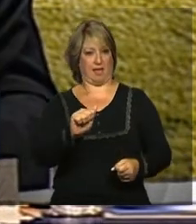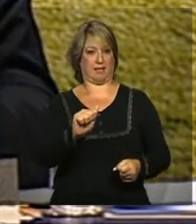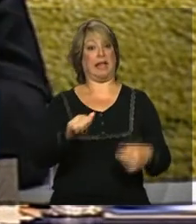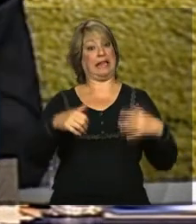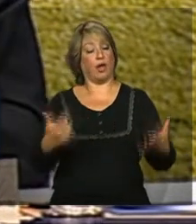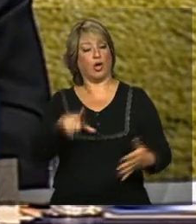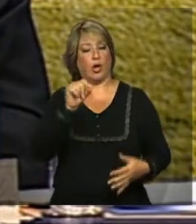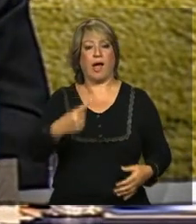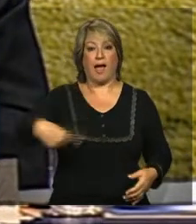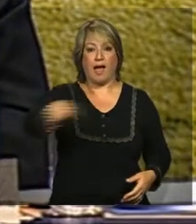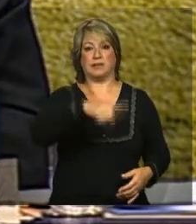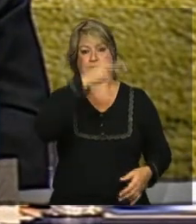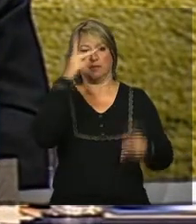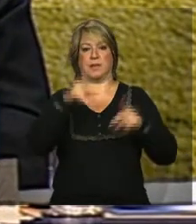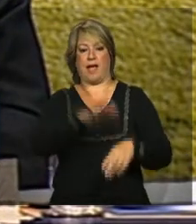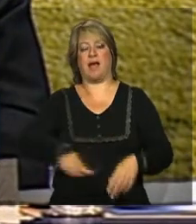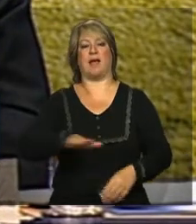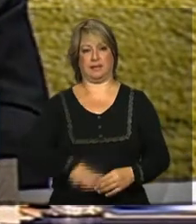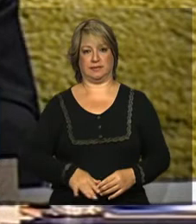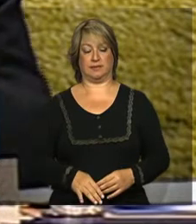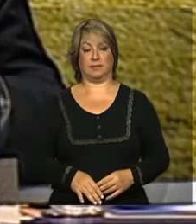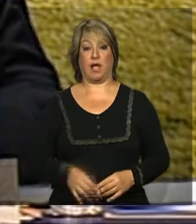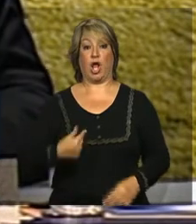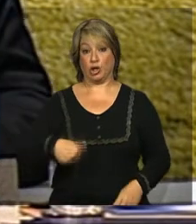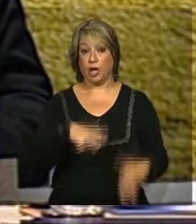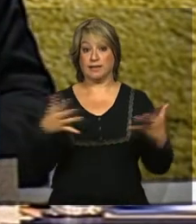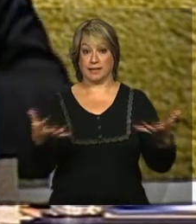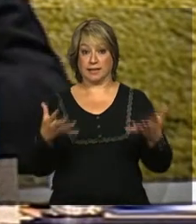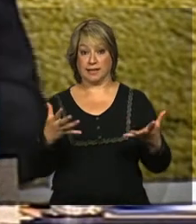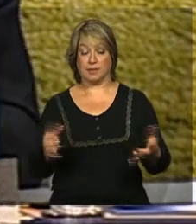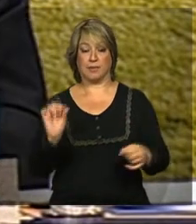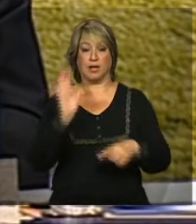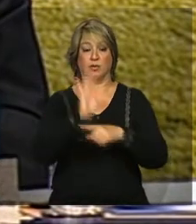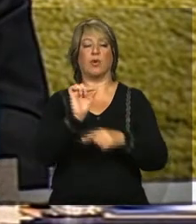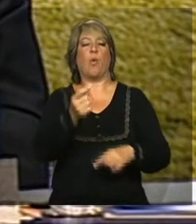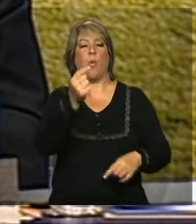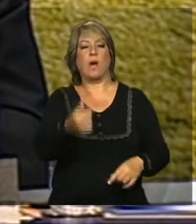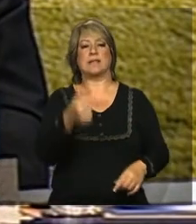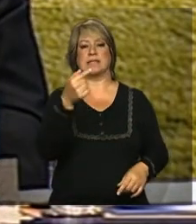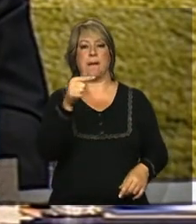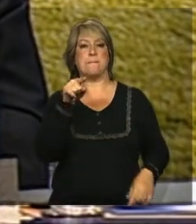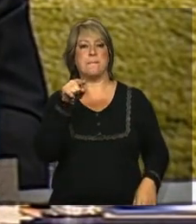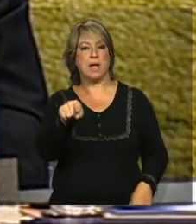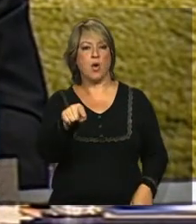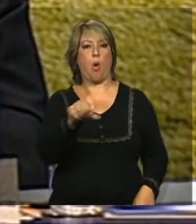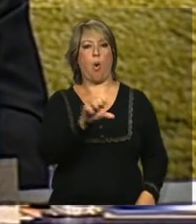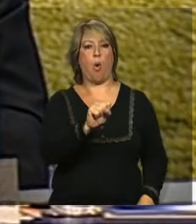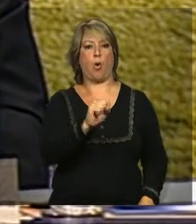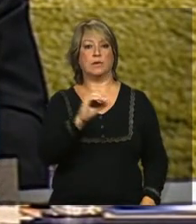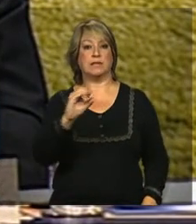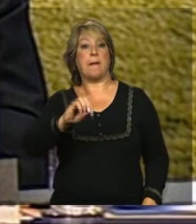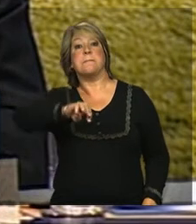esse público é a expectativa Nossa e atingir quase 7 mil pouco mais de 7 mil e